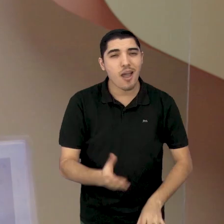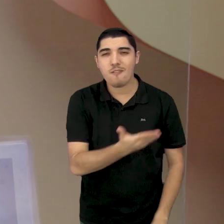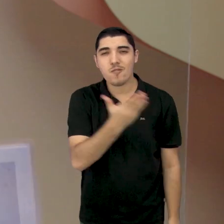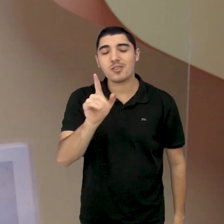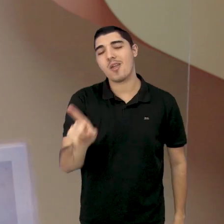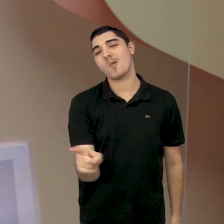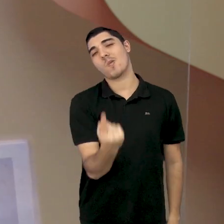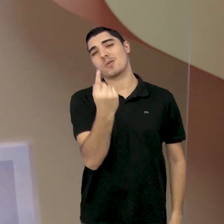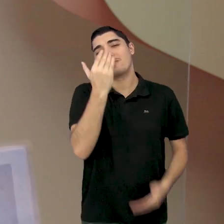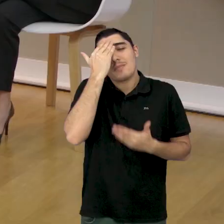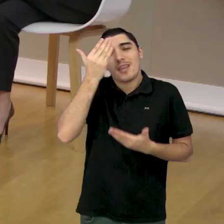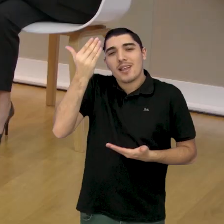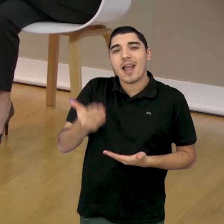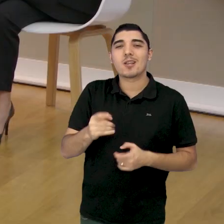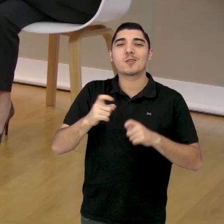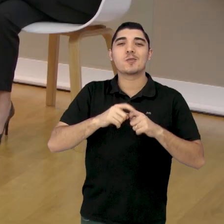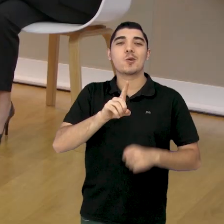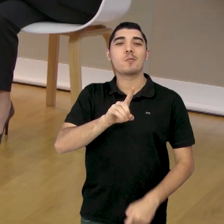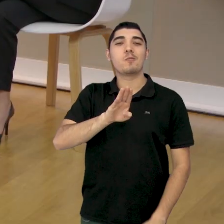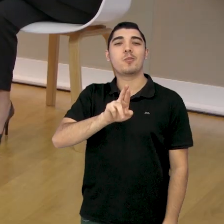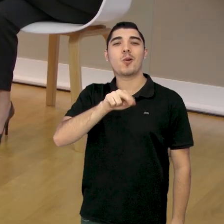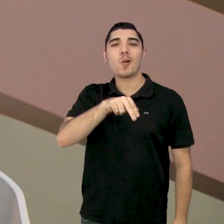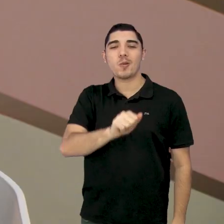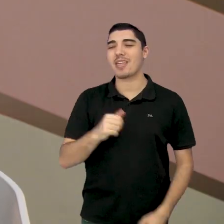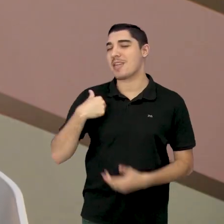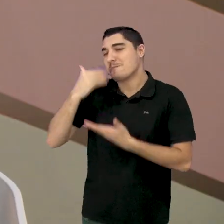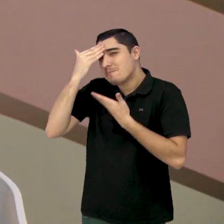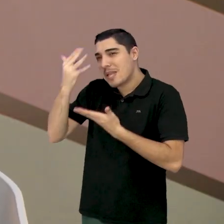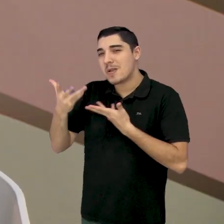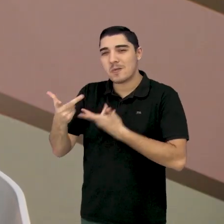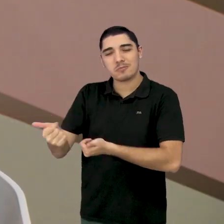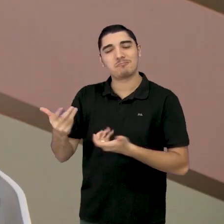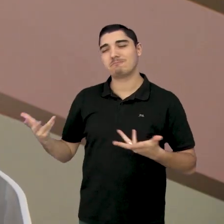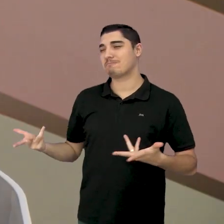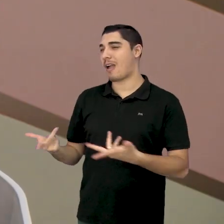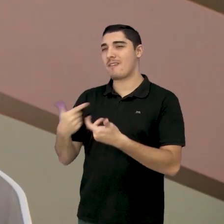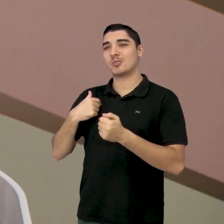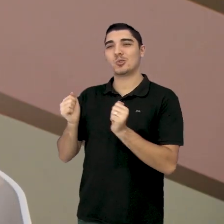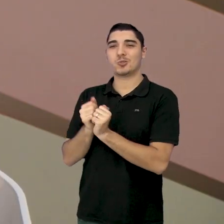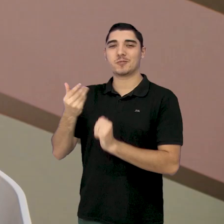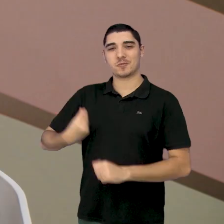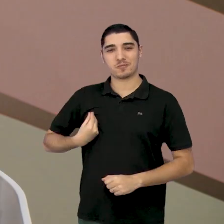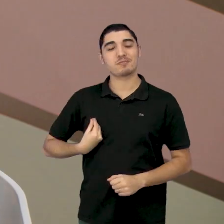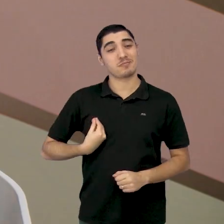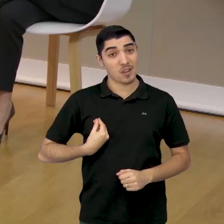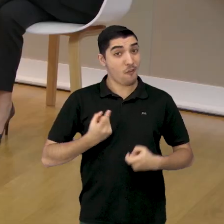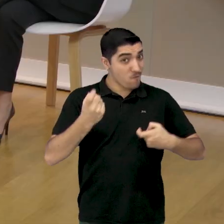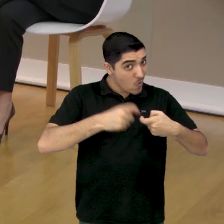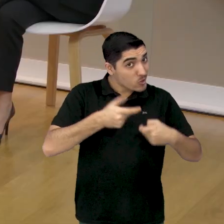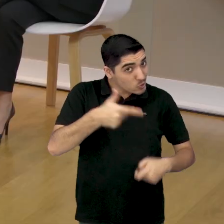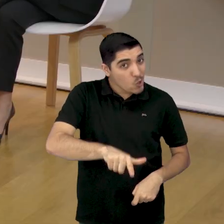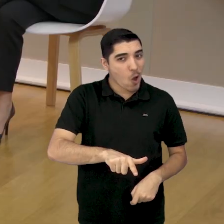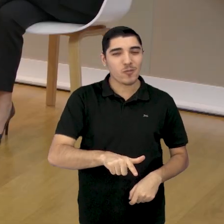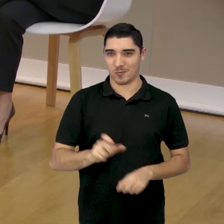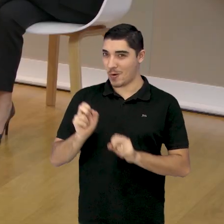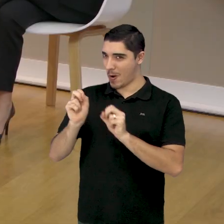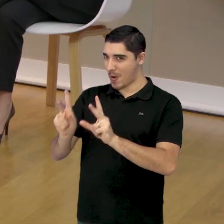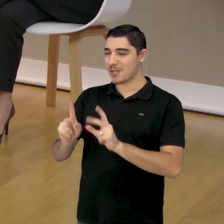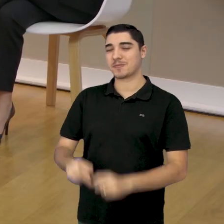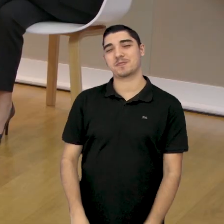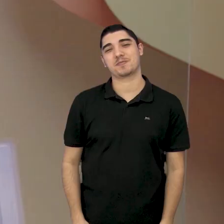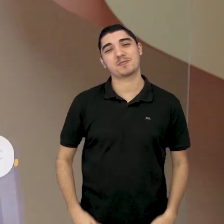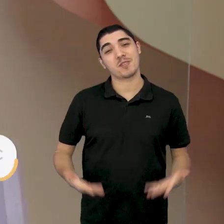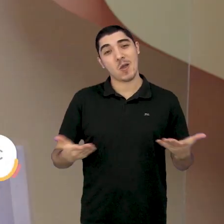é especial. Obrigada, doutora Bruna, pela participação, foi ótimo. Foi uma delícia estar aqui com você. Opa, volta mais vezes. Vou